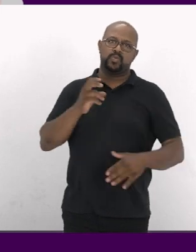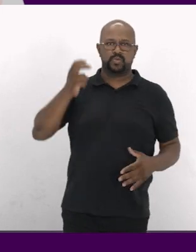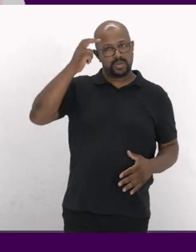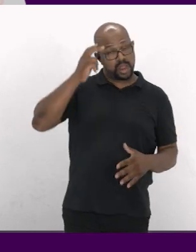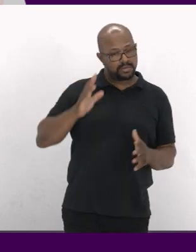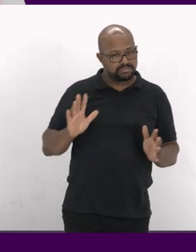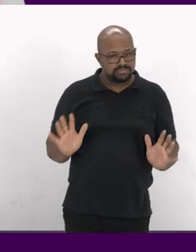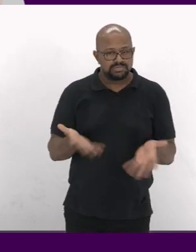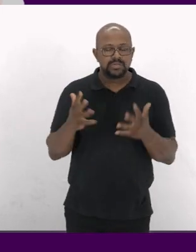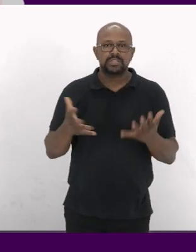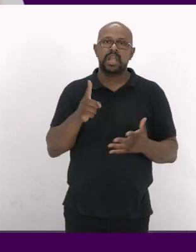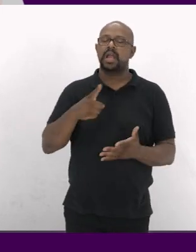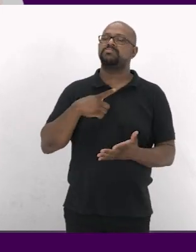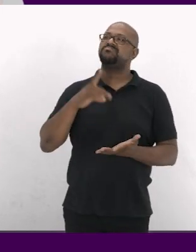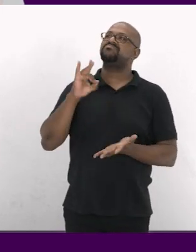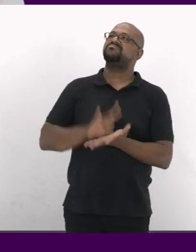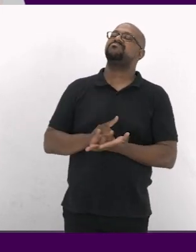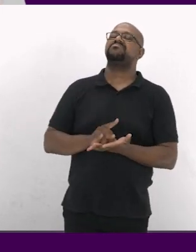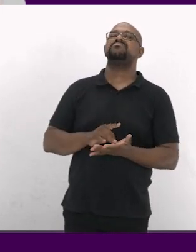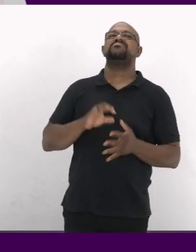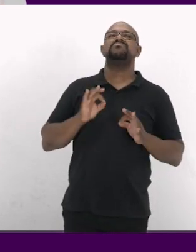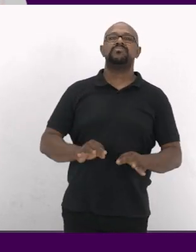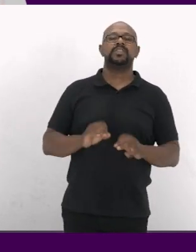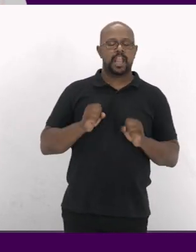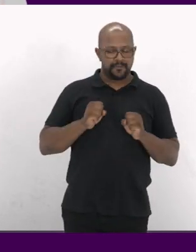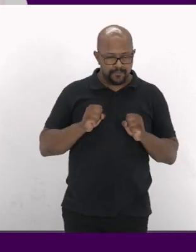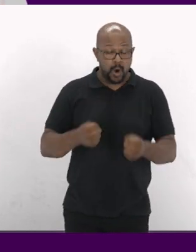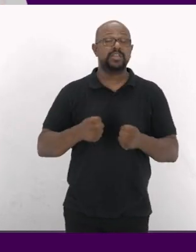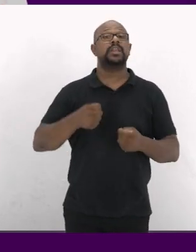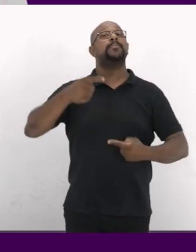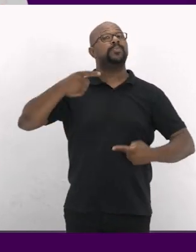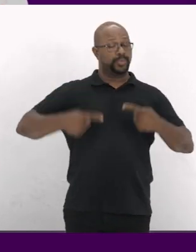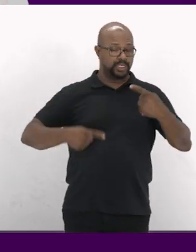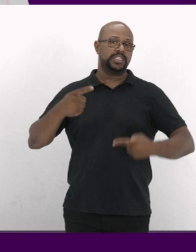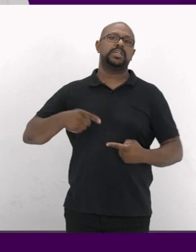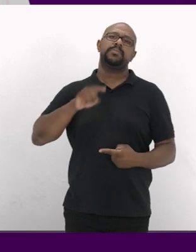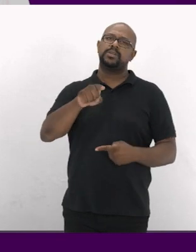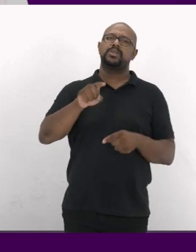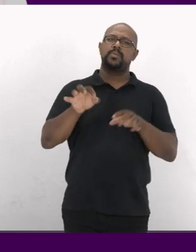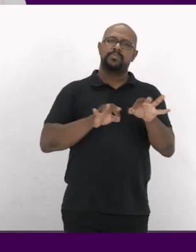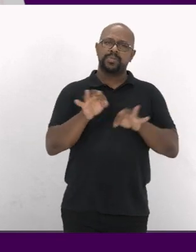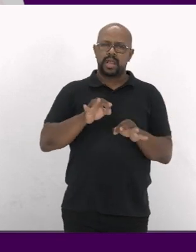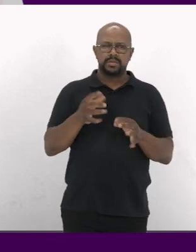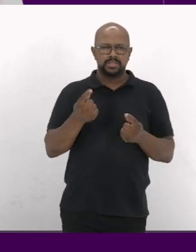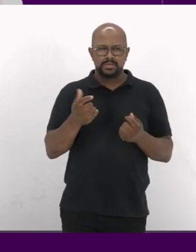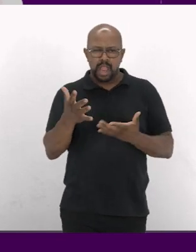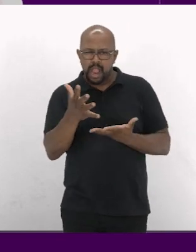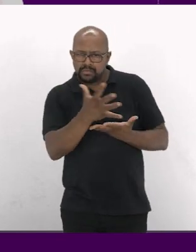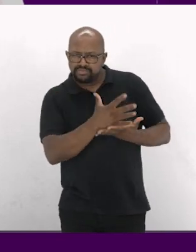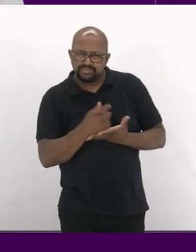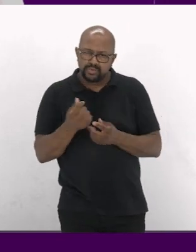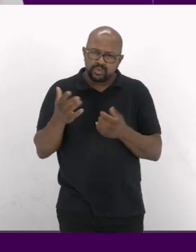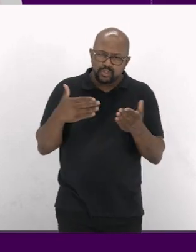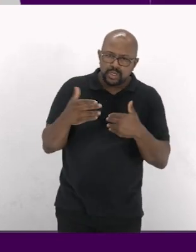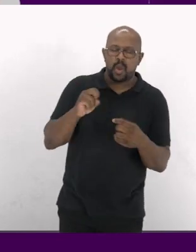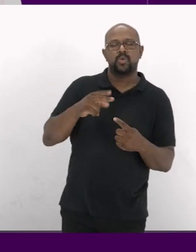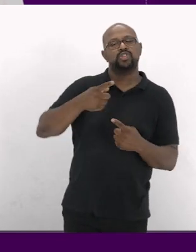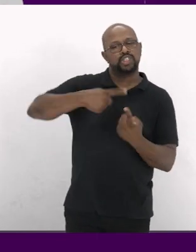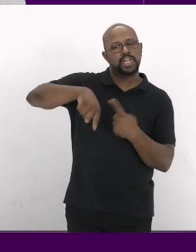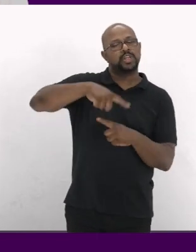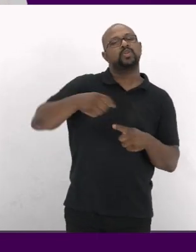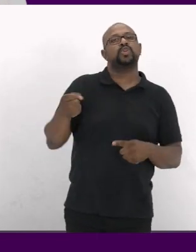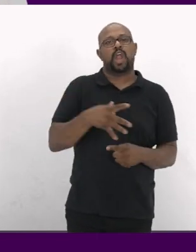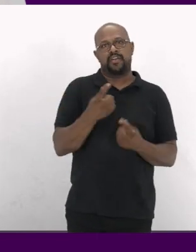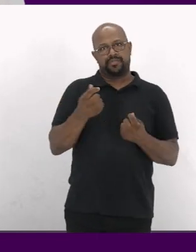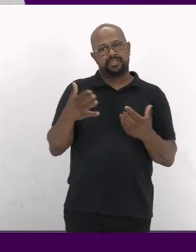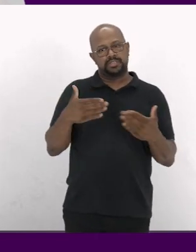cultural. Isso gera a legitimidade e a força política para que seu plano de captação de recursos ou de